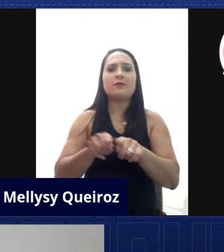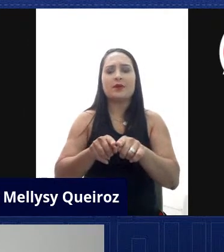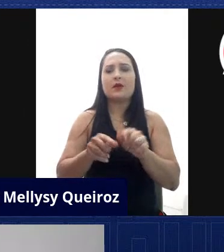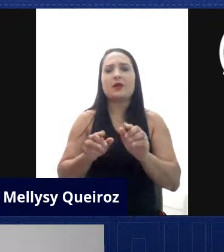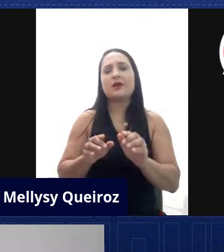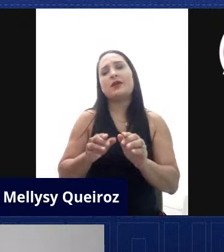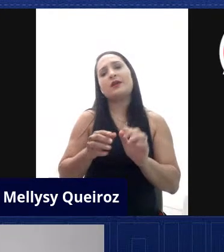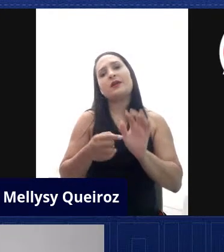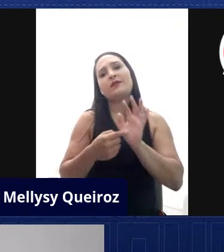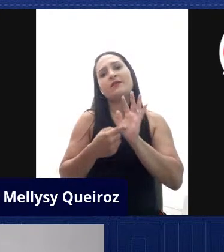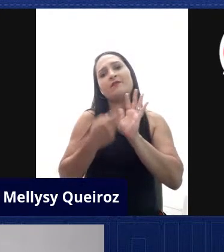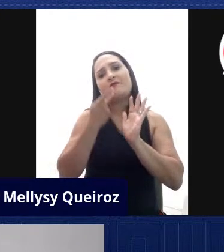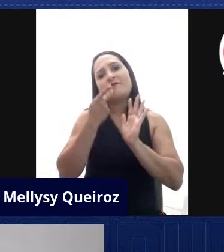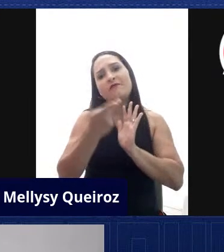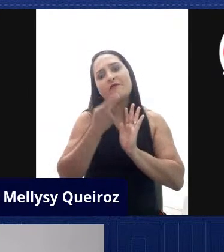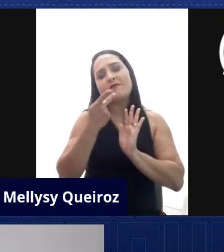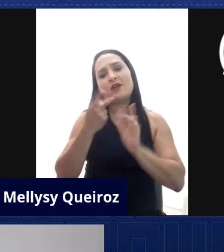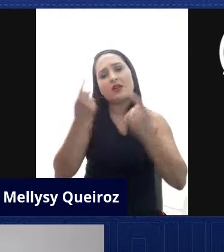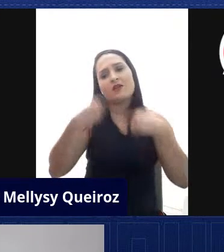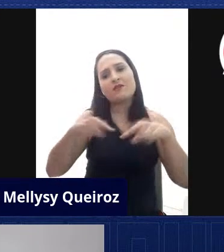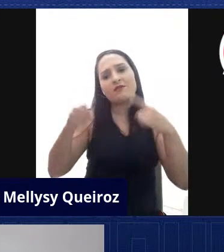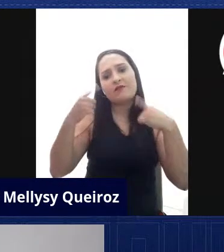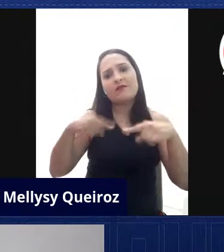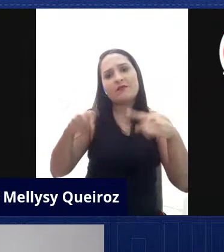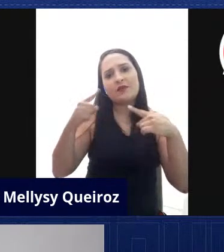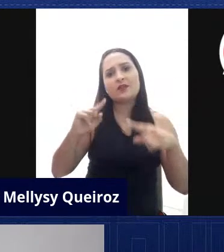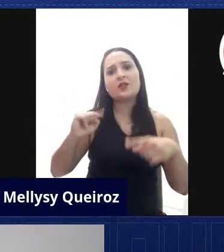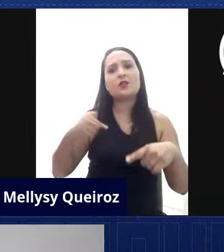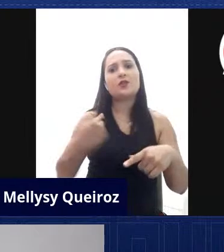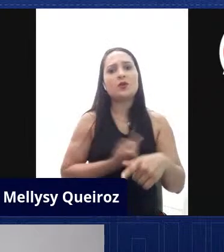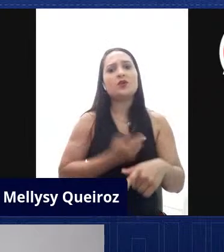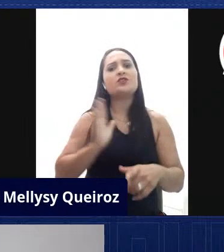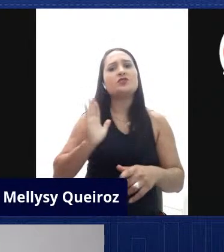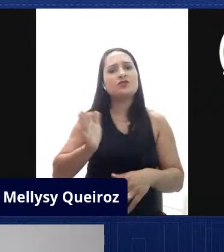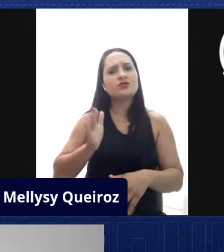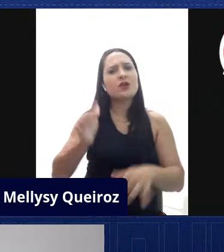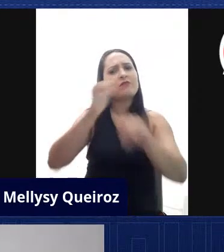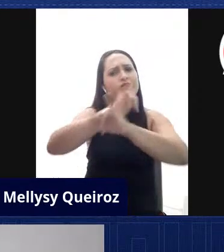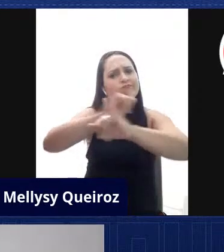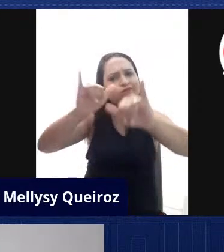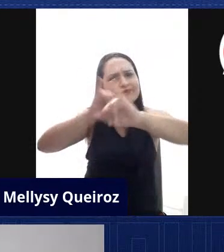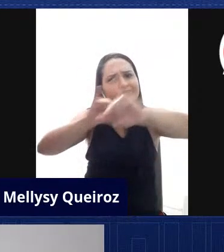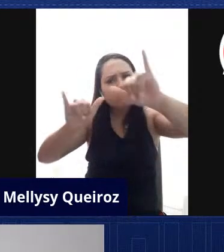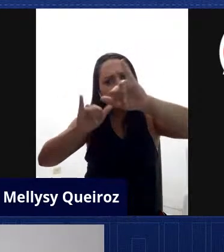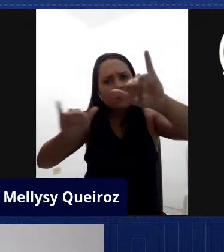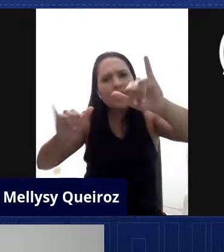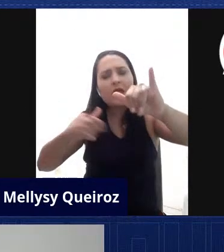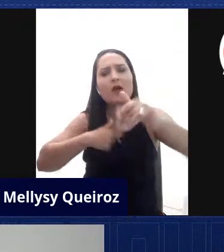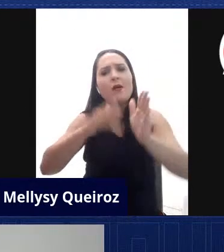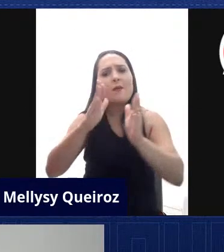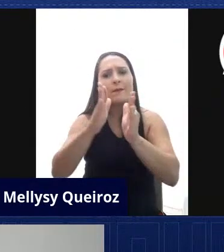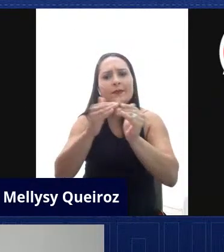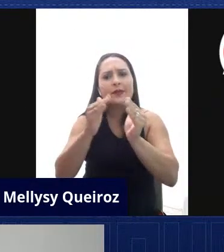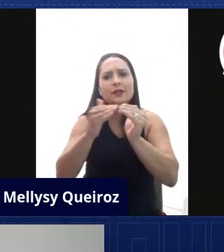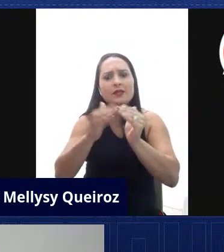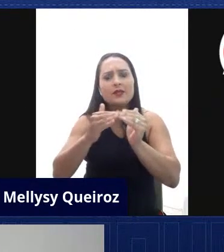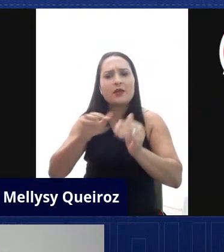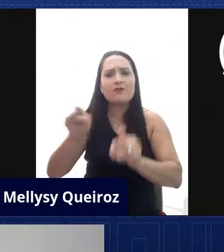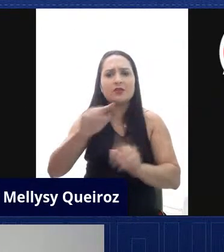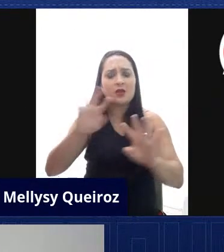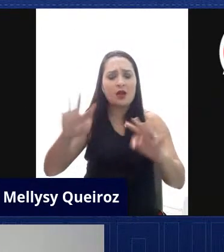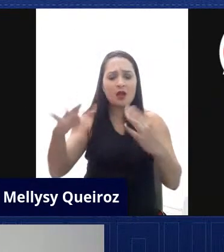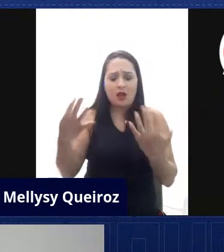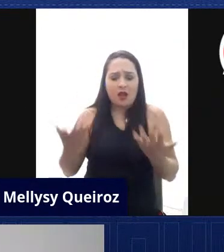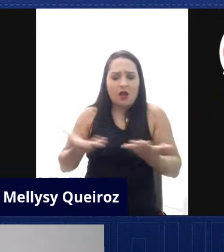mundo. A gente já fez vários lançamentos da campanha. Eu gostaria de pedir muito para quem está nos vendo hoje que